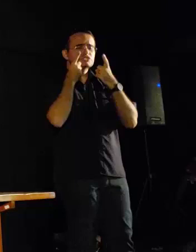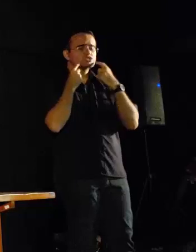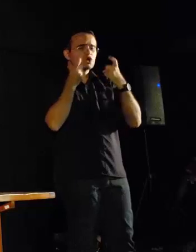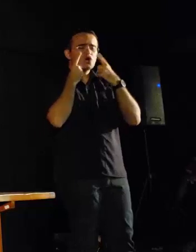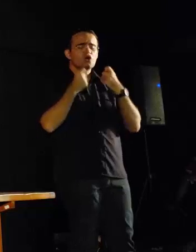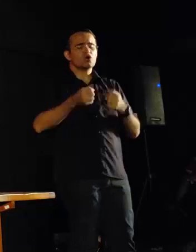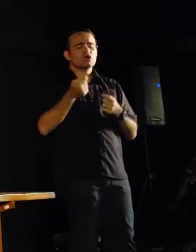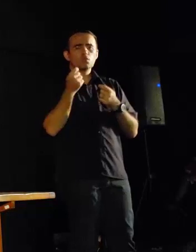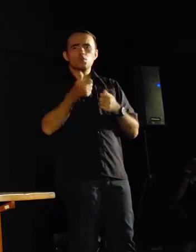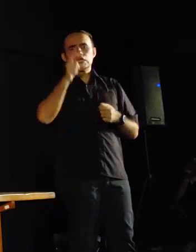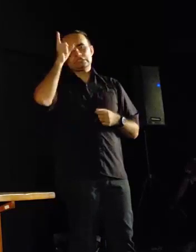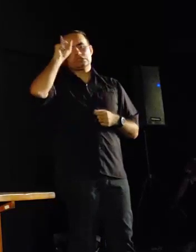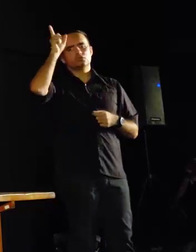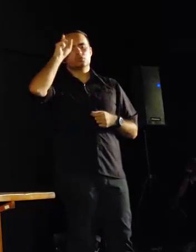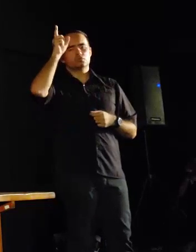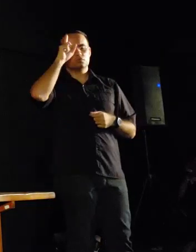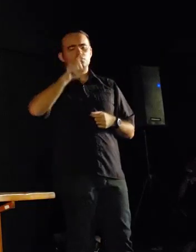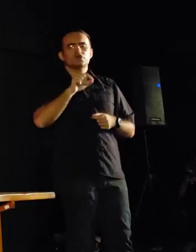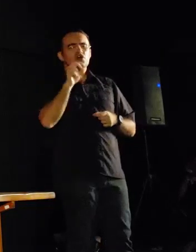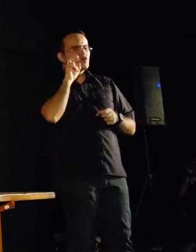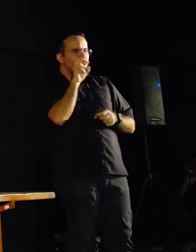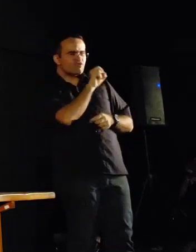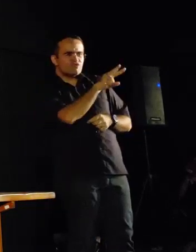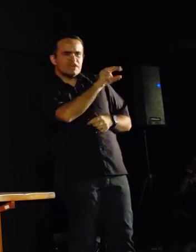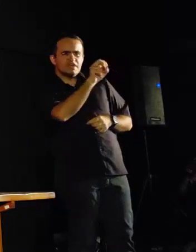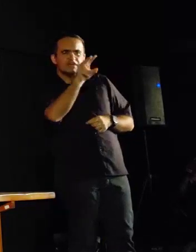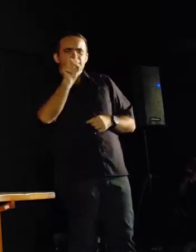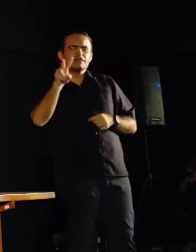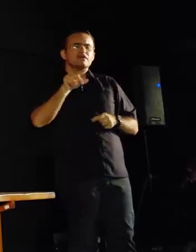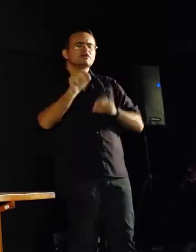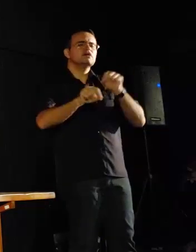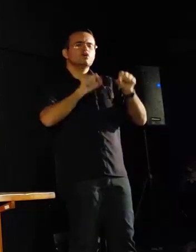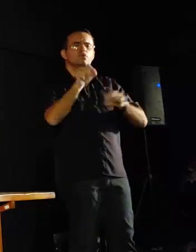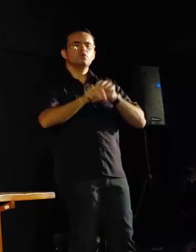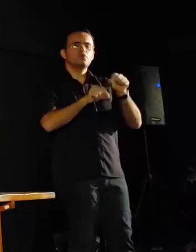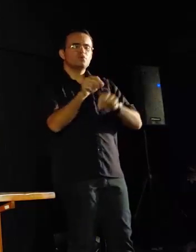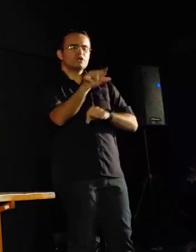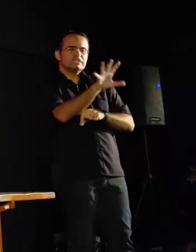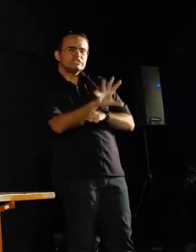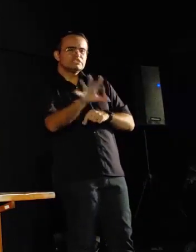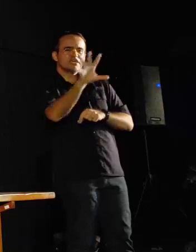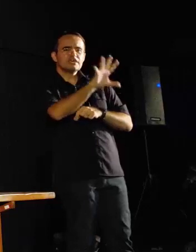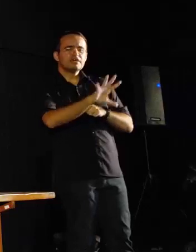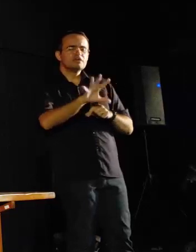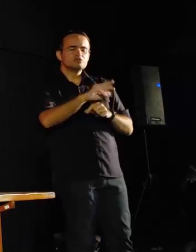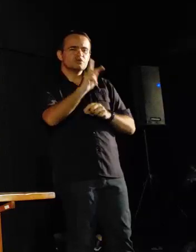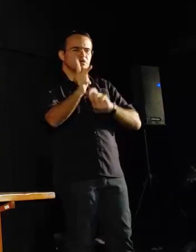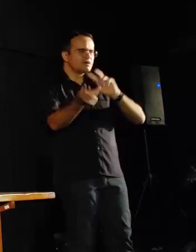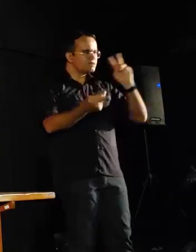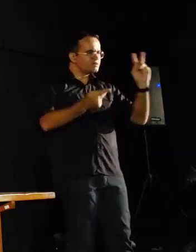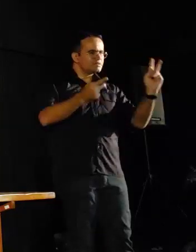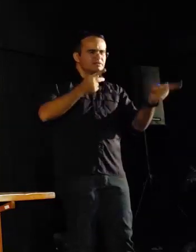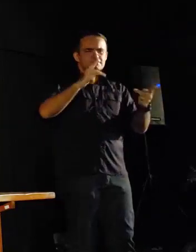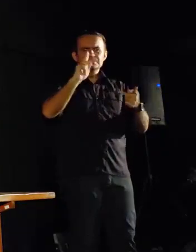quando ela vê a maneira com que se utiliza